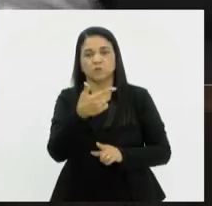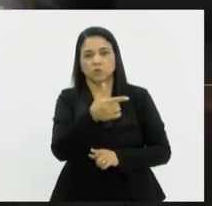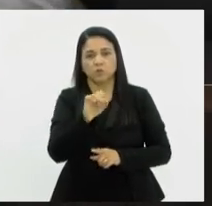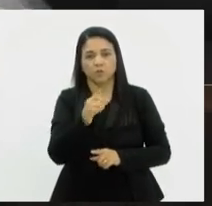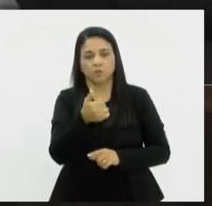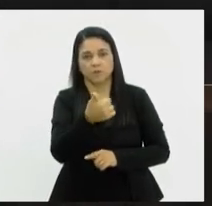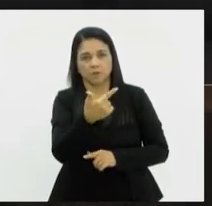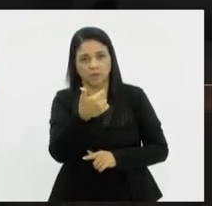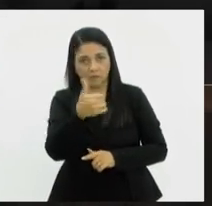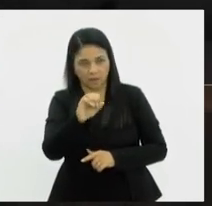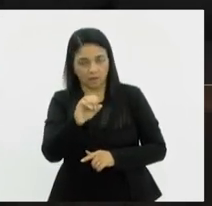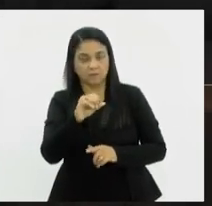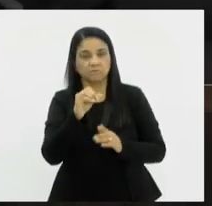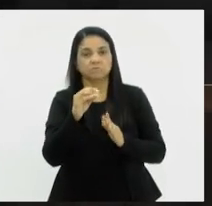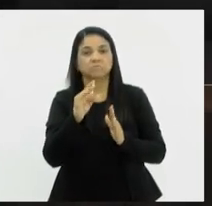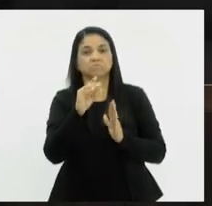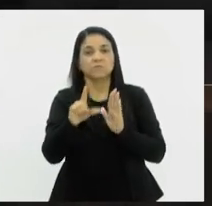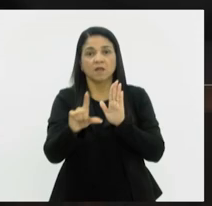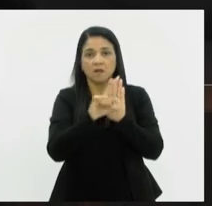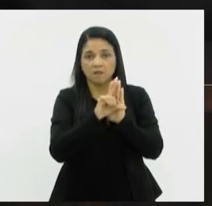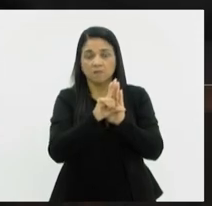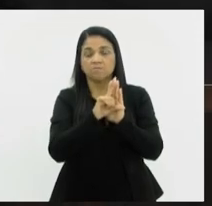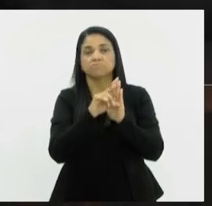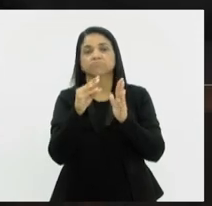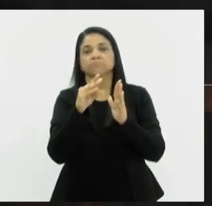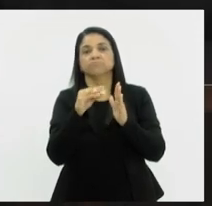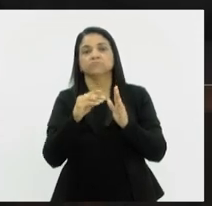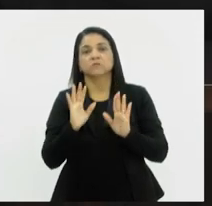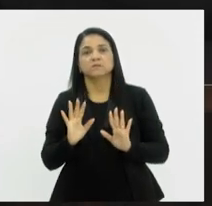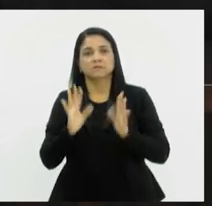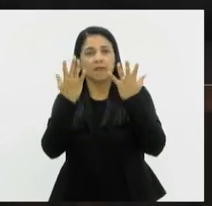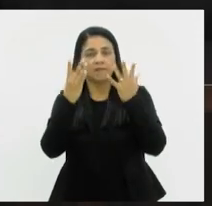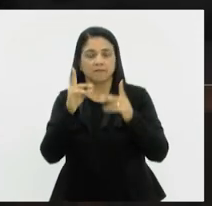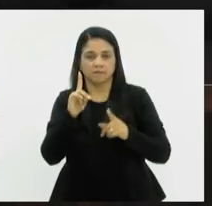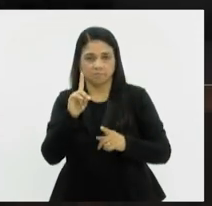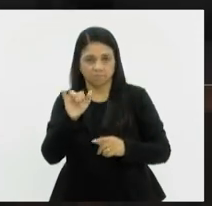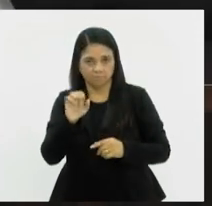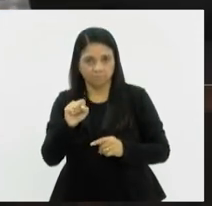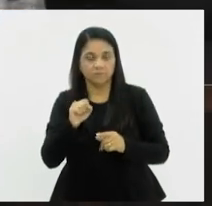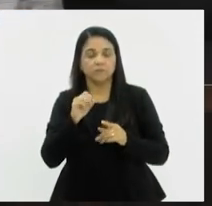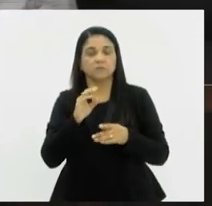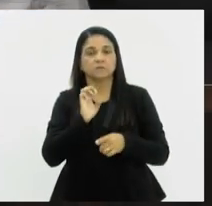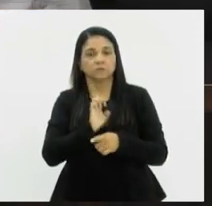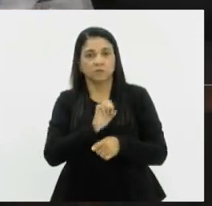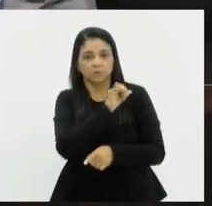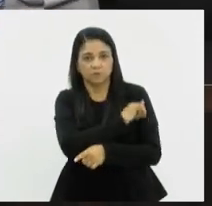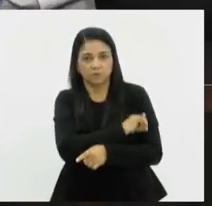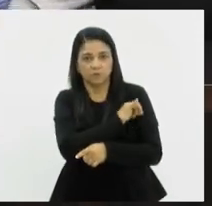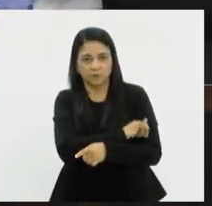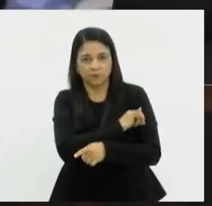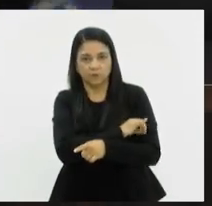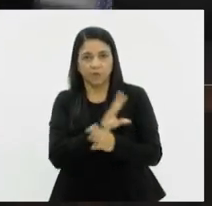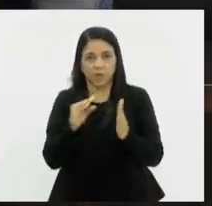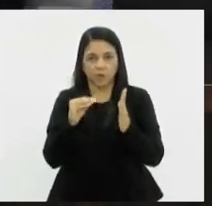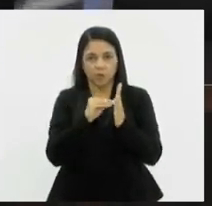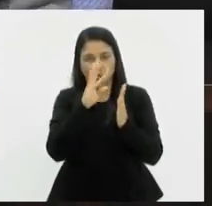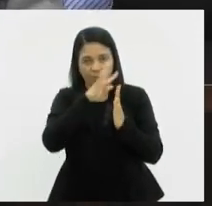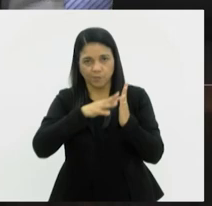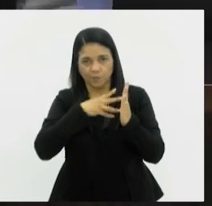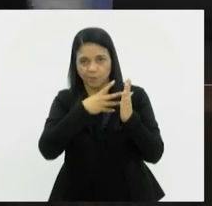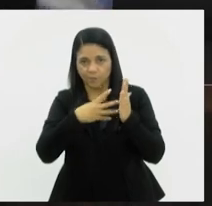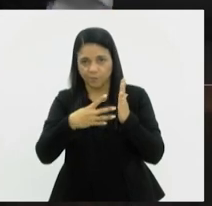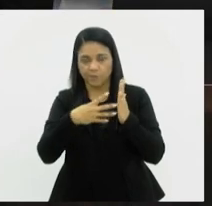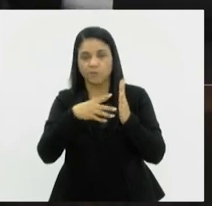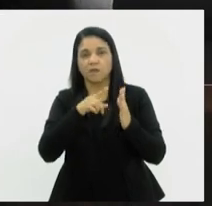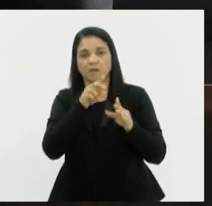que consolida a legislação relativa às datas comemorativas no Estado do Rio de Janeiro, para incluir no calendário